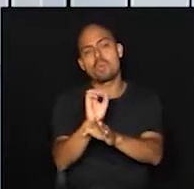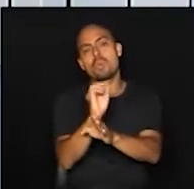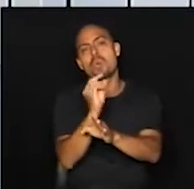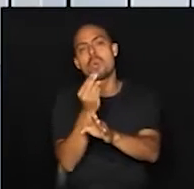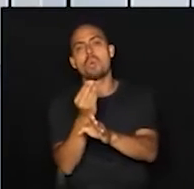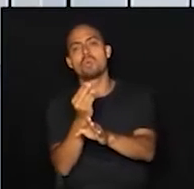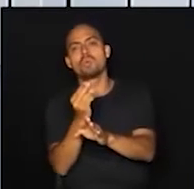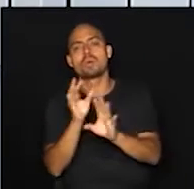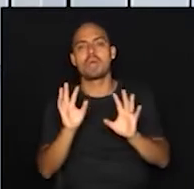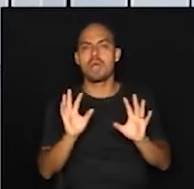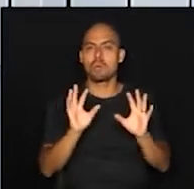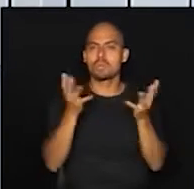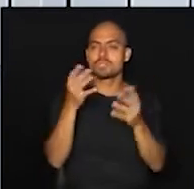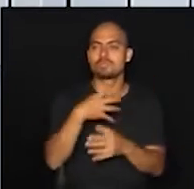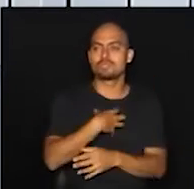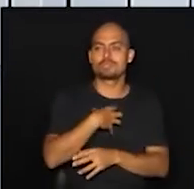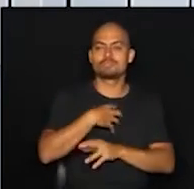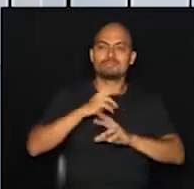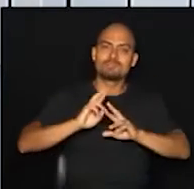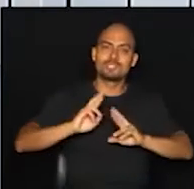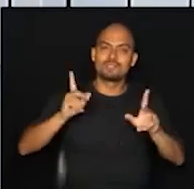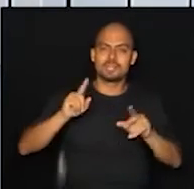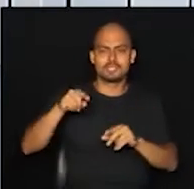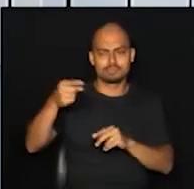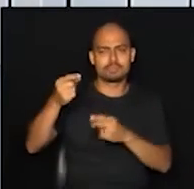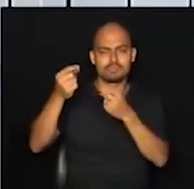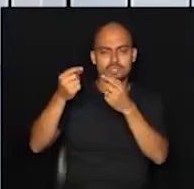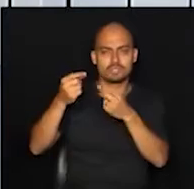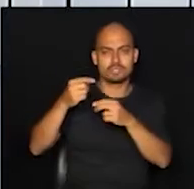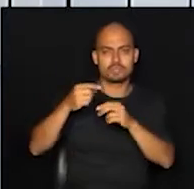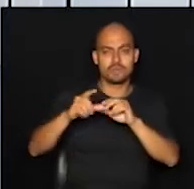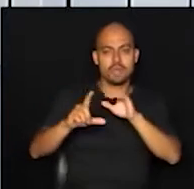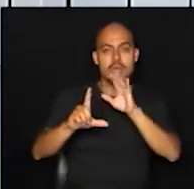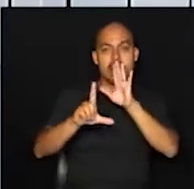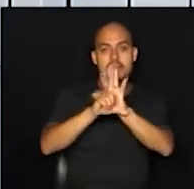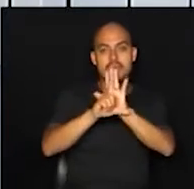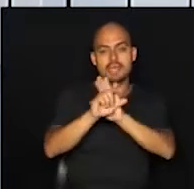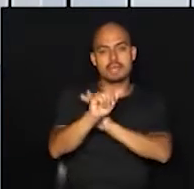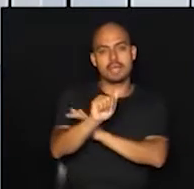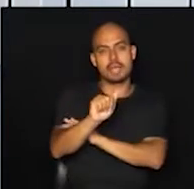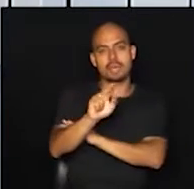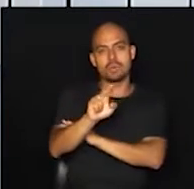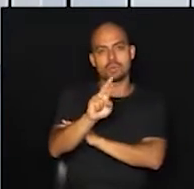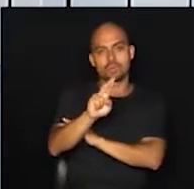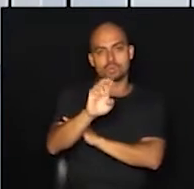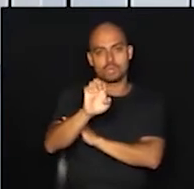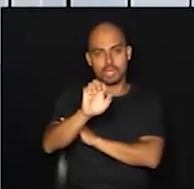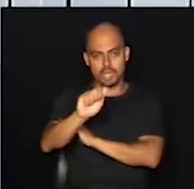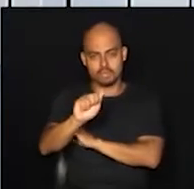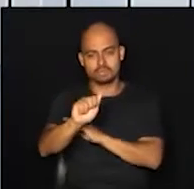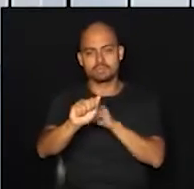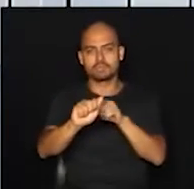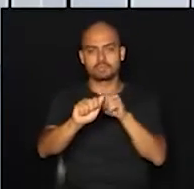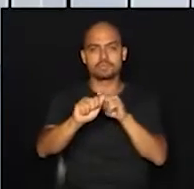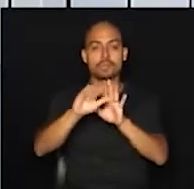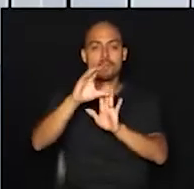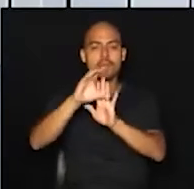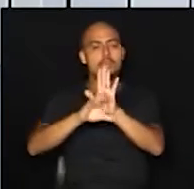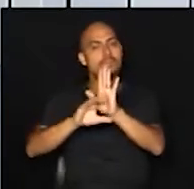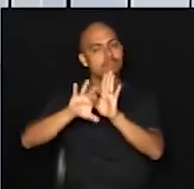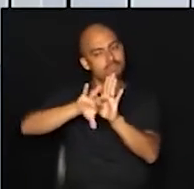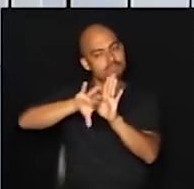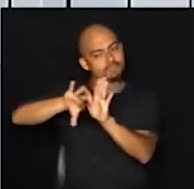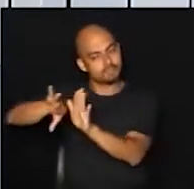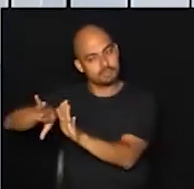coisas aconteceram de outra forma? Já já a gente fala sobre a Lei Áurea, que é um capítulo à parte, que é muito interessante, mas ela